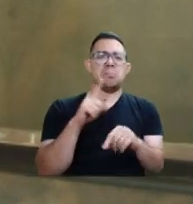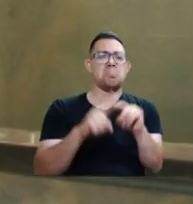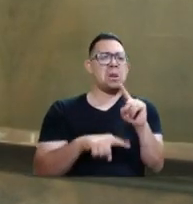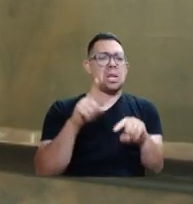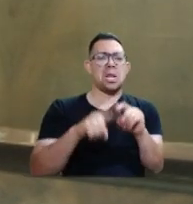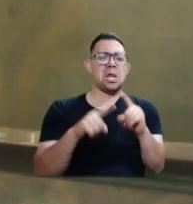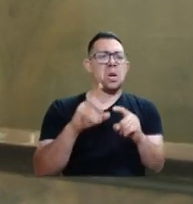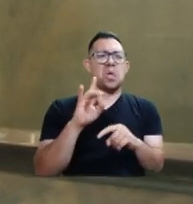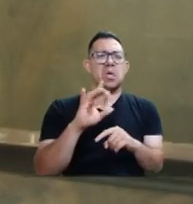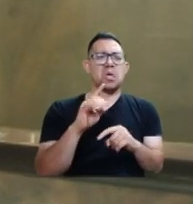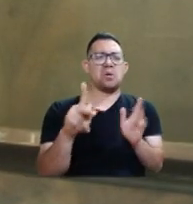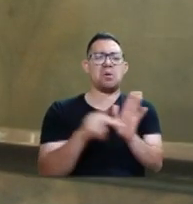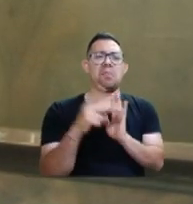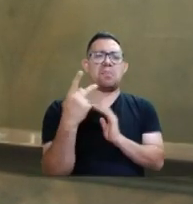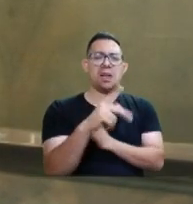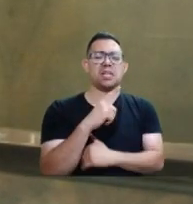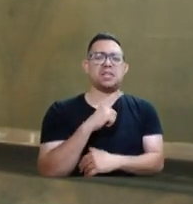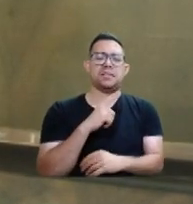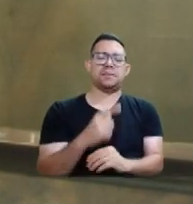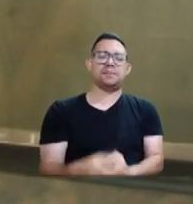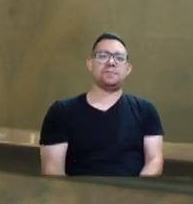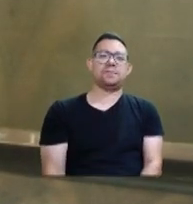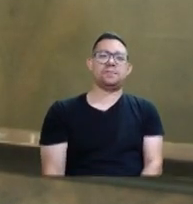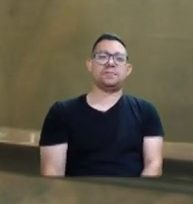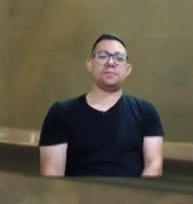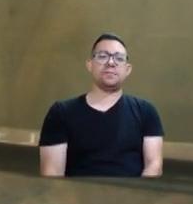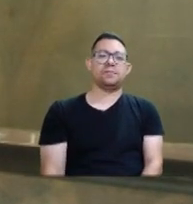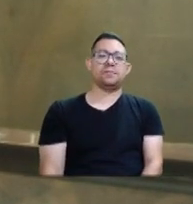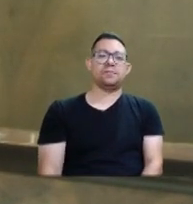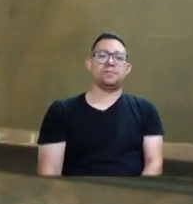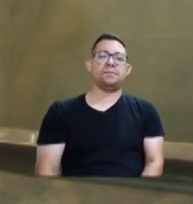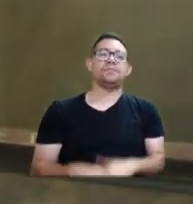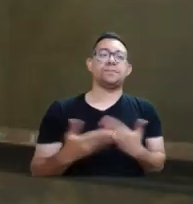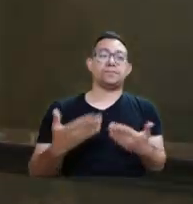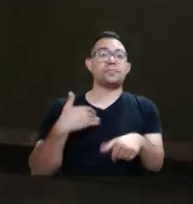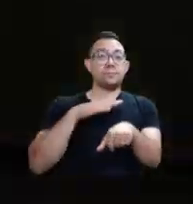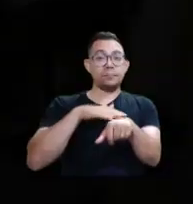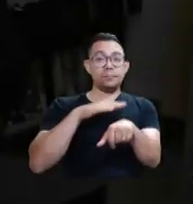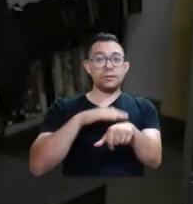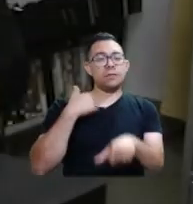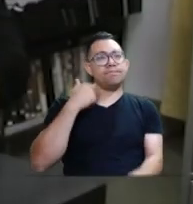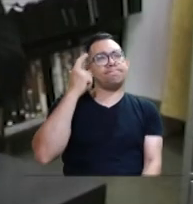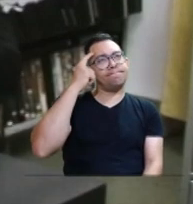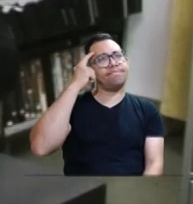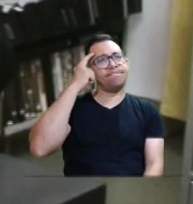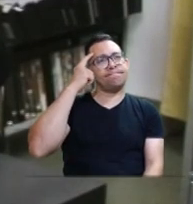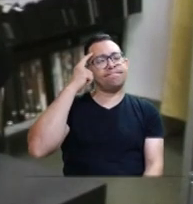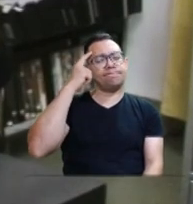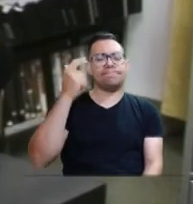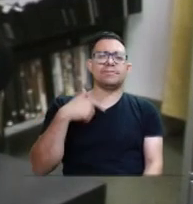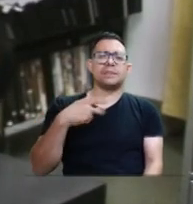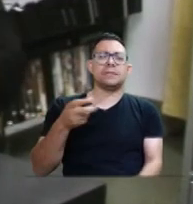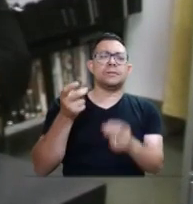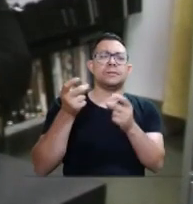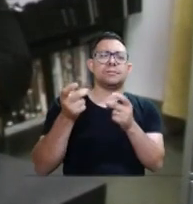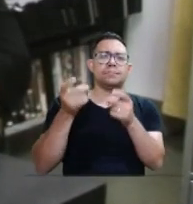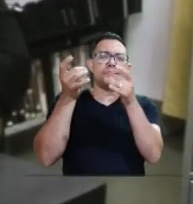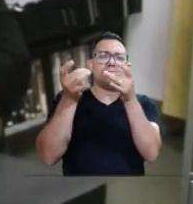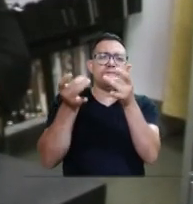né, esse diferencial desse material que eu acho que só tinha disponível lá, né. Chegou uma hora que a gente tem que